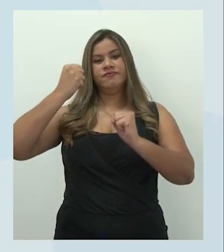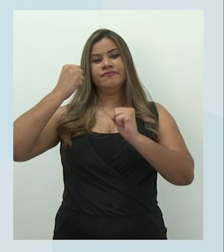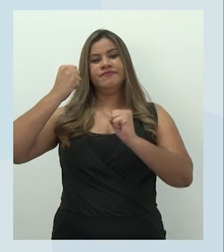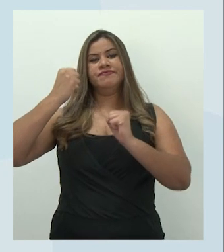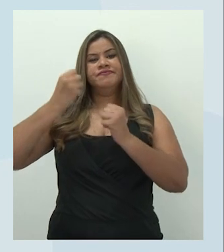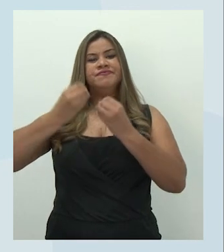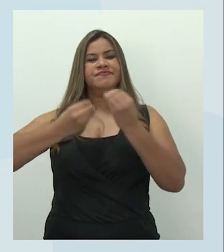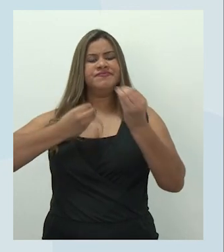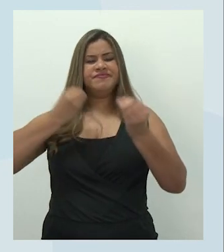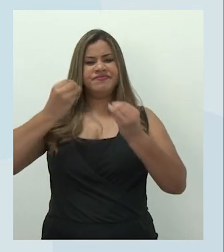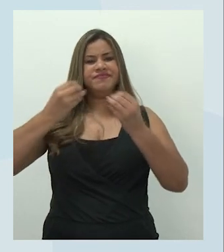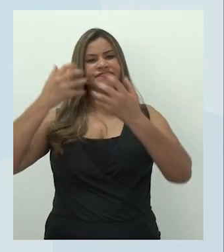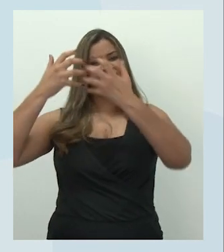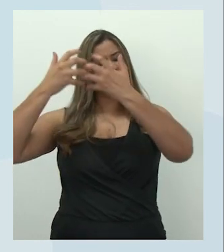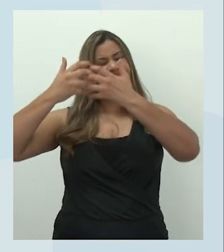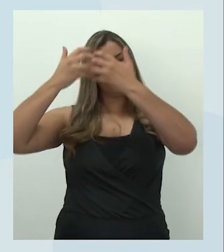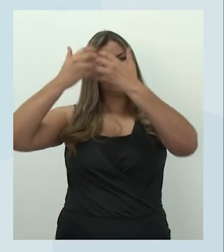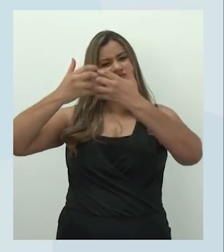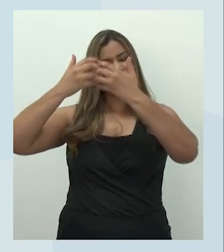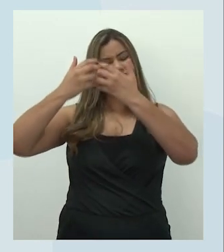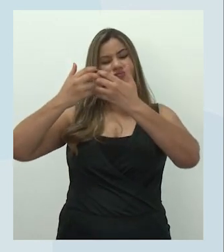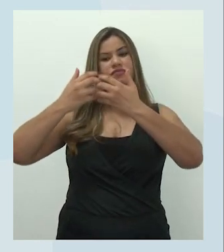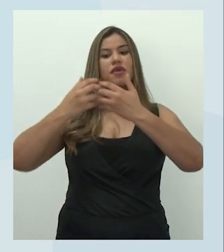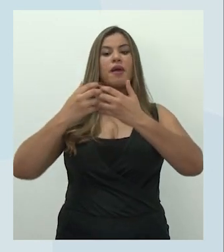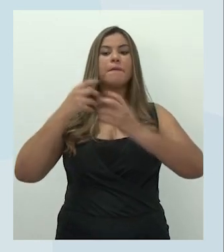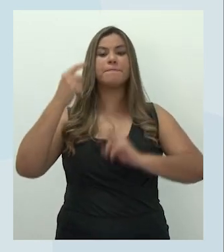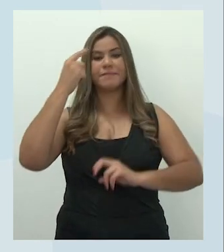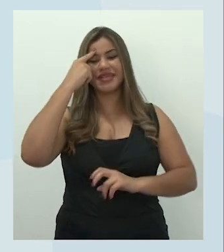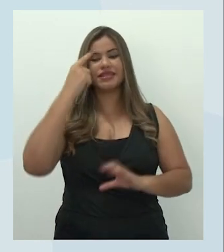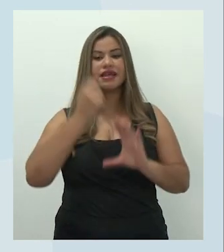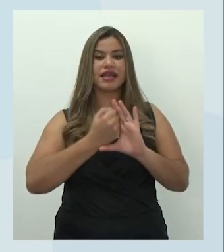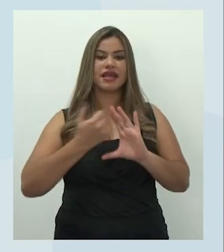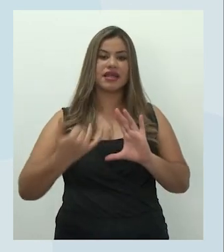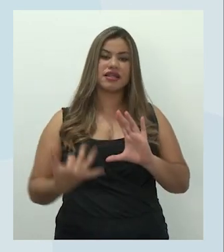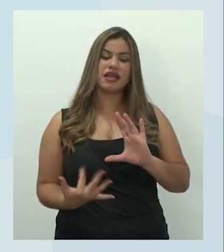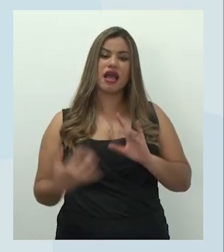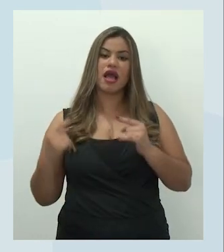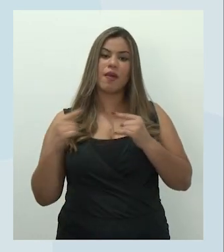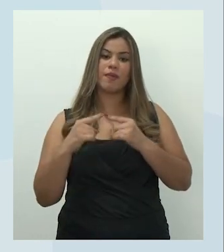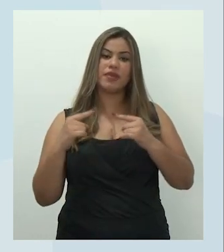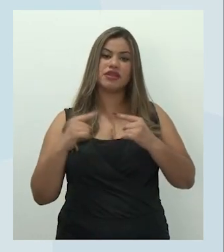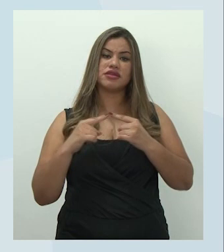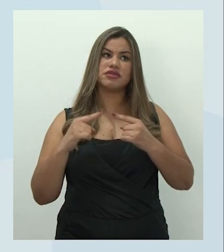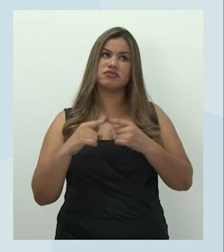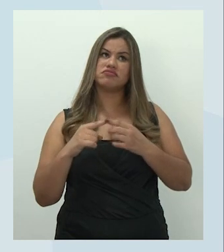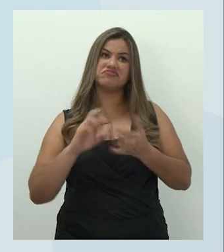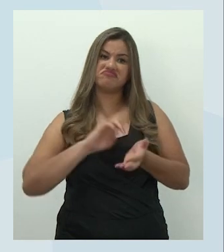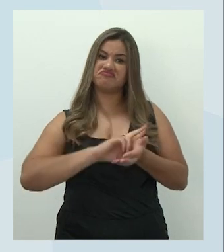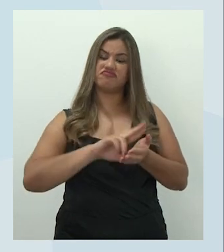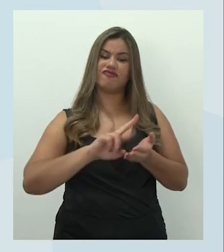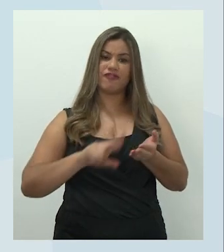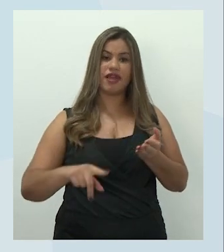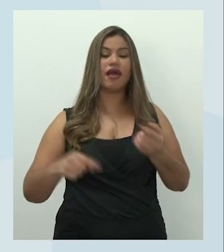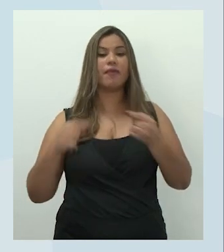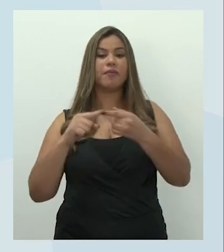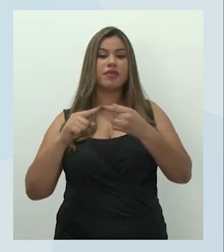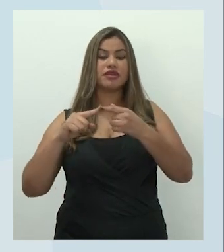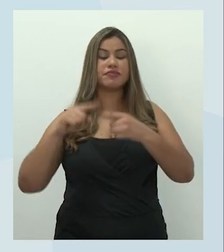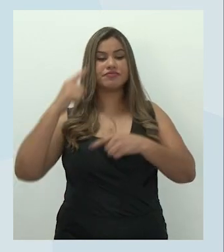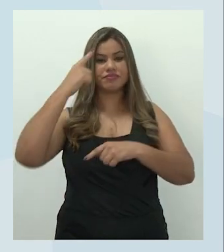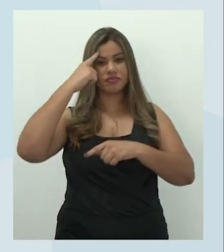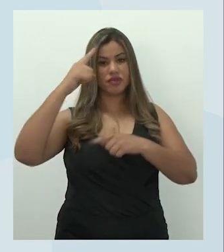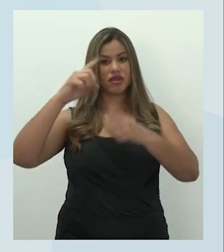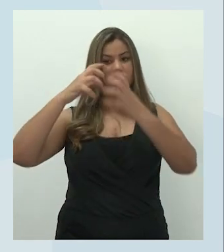reflexão, vamos lembrar as características que formam o pensamento algébrico apontadas por Silva Centelhas. Então, tem